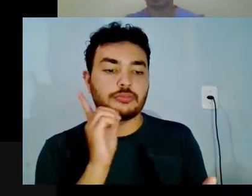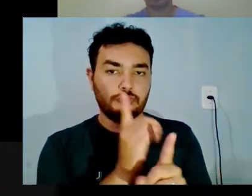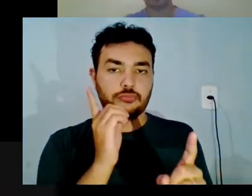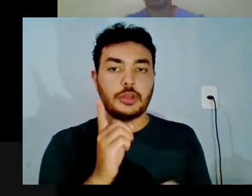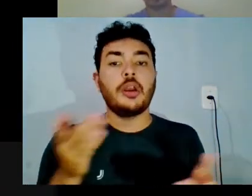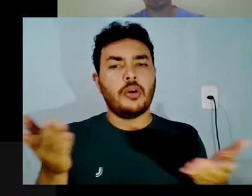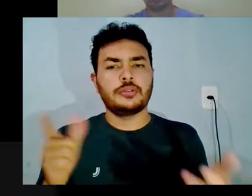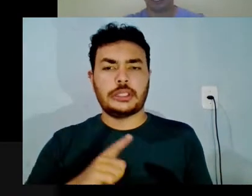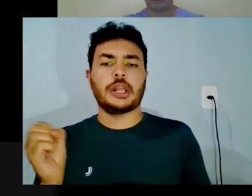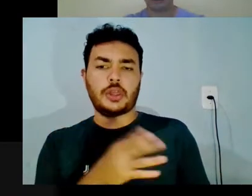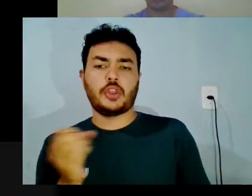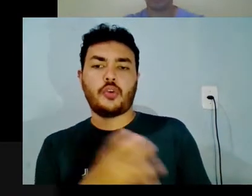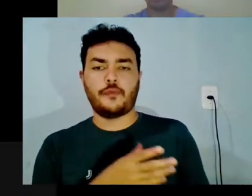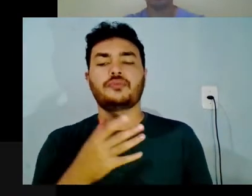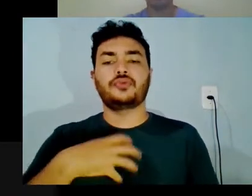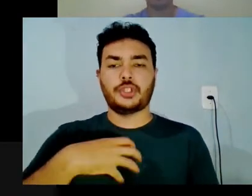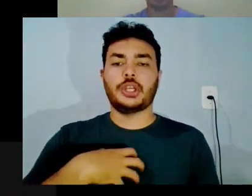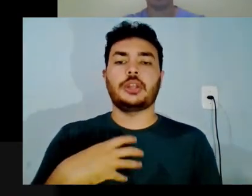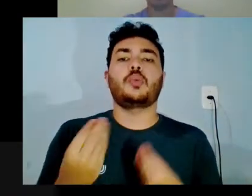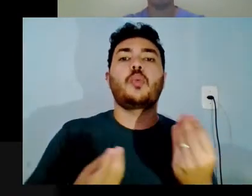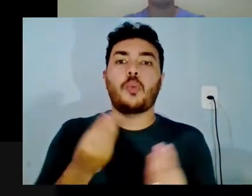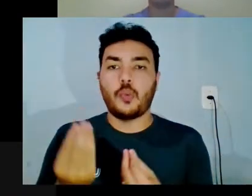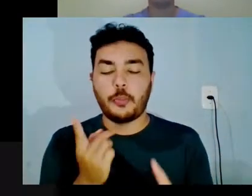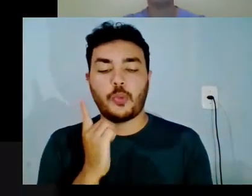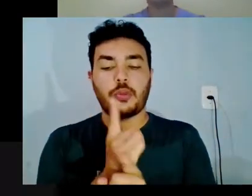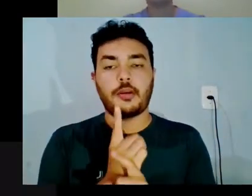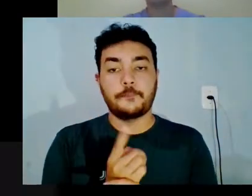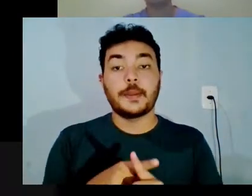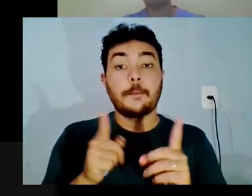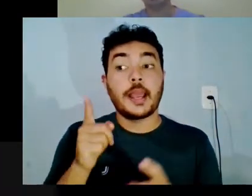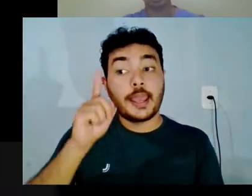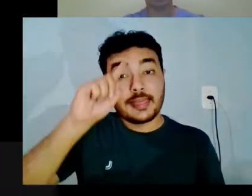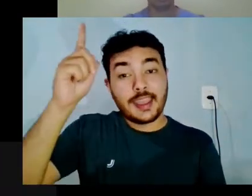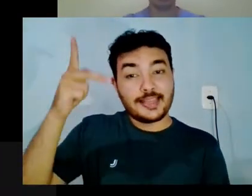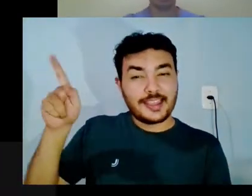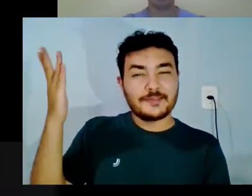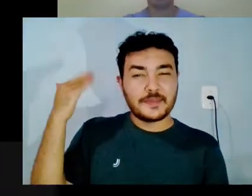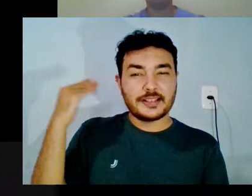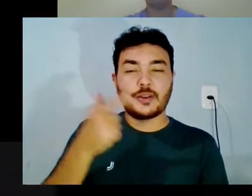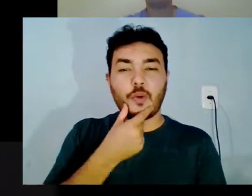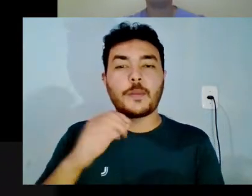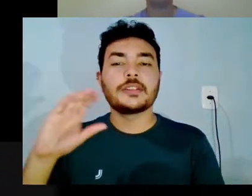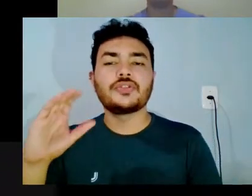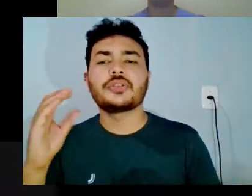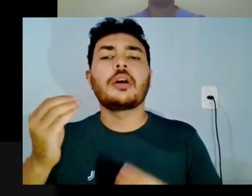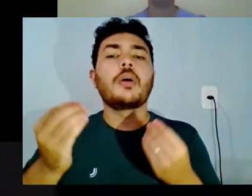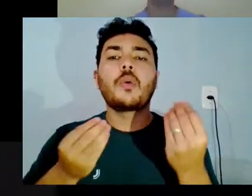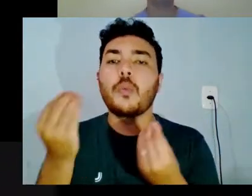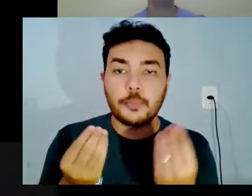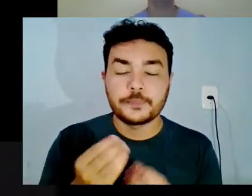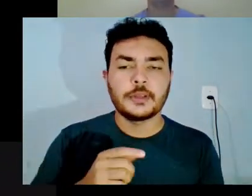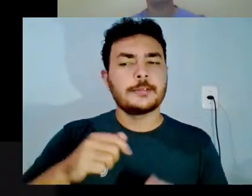parâmetros mais modernos que a gente consegue determinar esses parâmetros. Então, a ideia deles foi fazer o seguinte: a gente precisa de